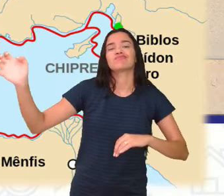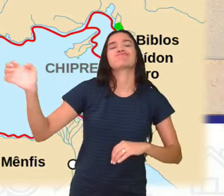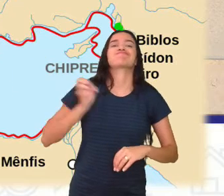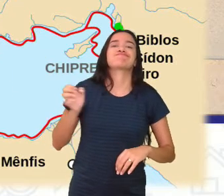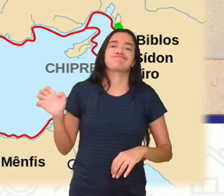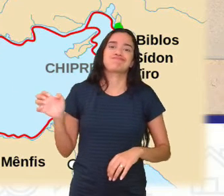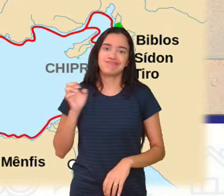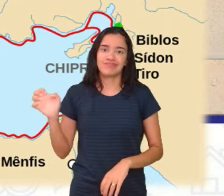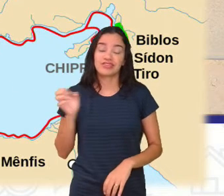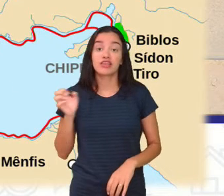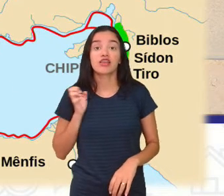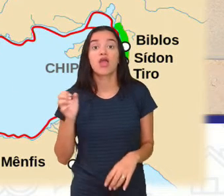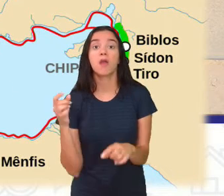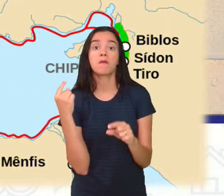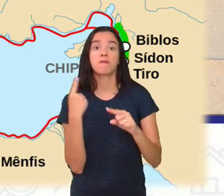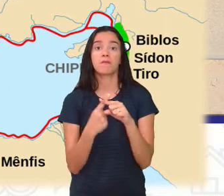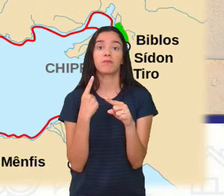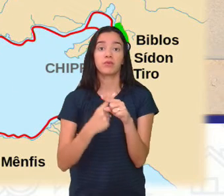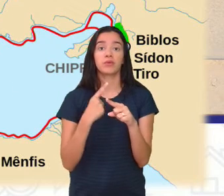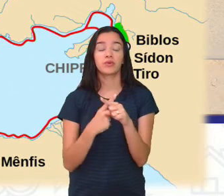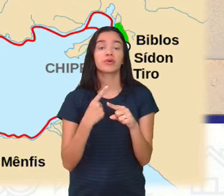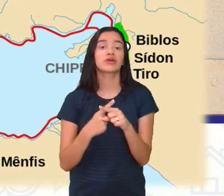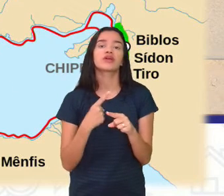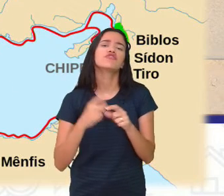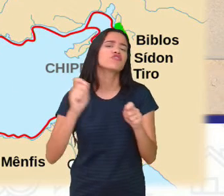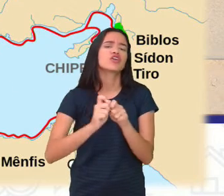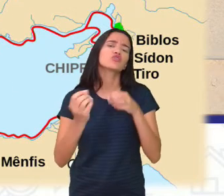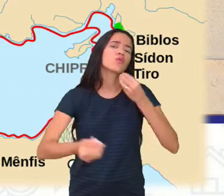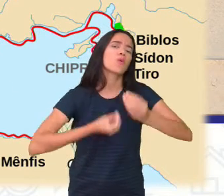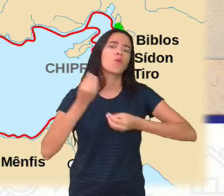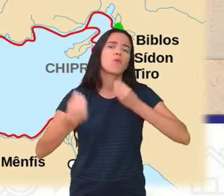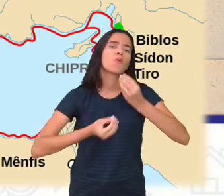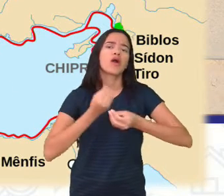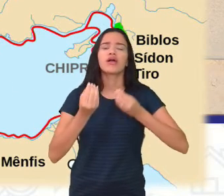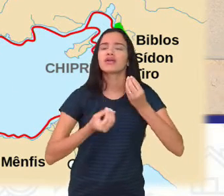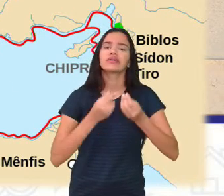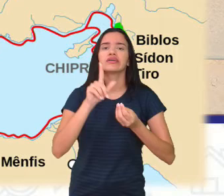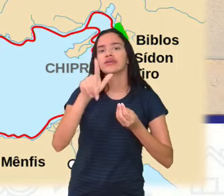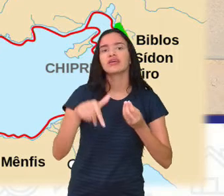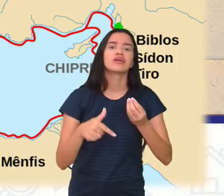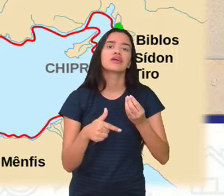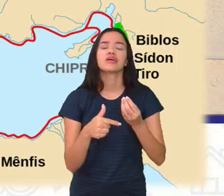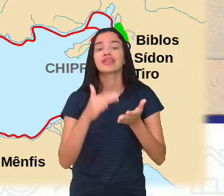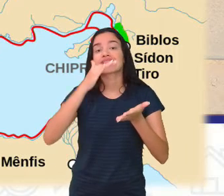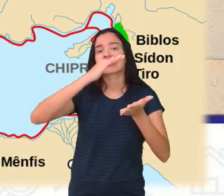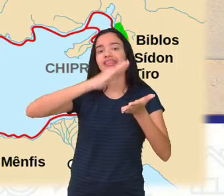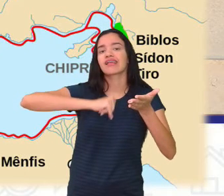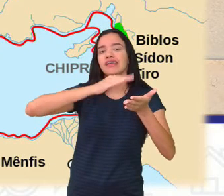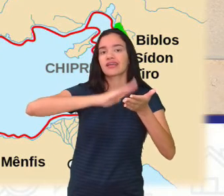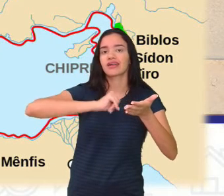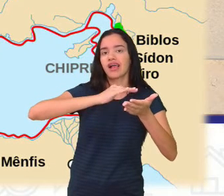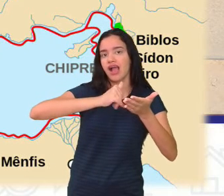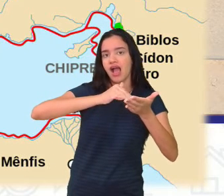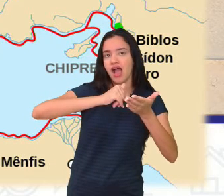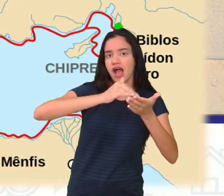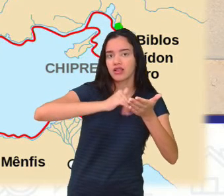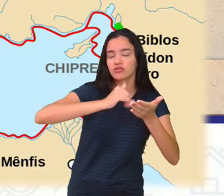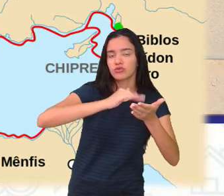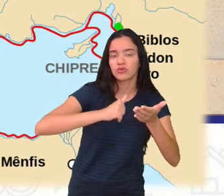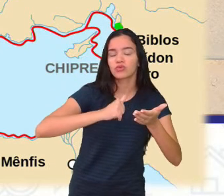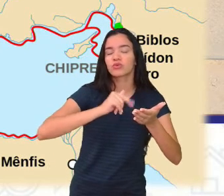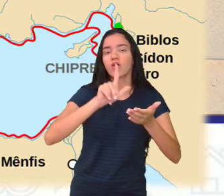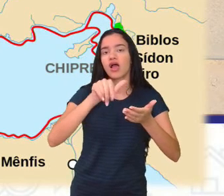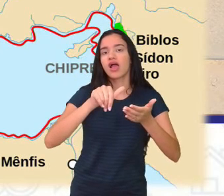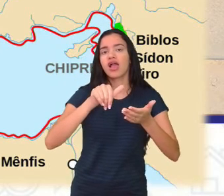caro, porque ele era feito, né, a partir a extração da púrpura, ela era feita,